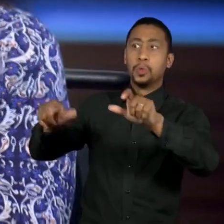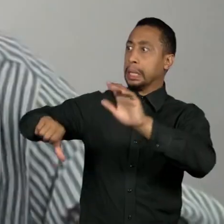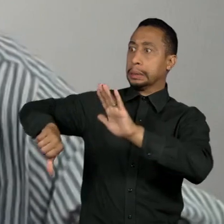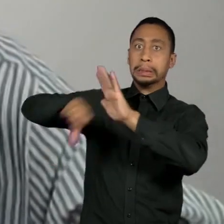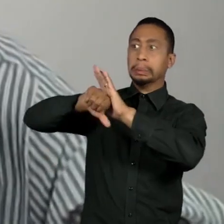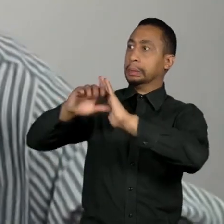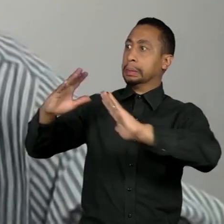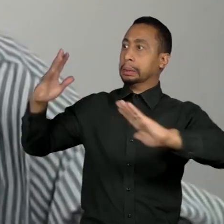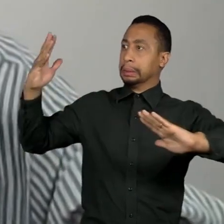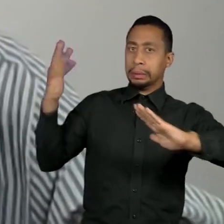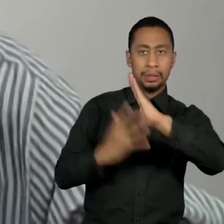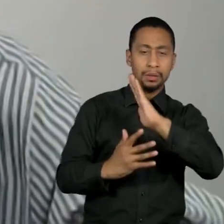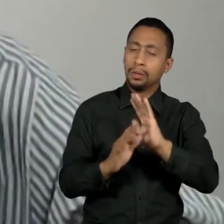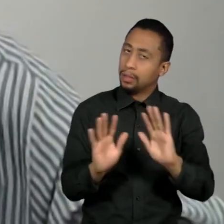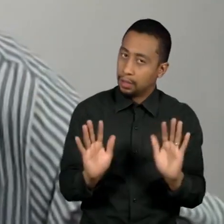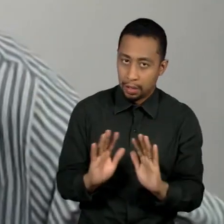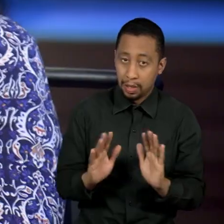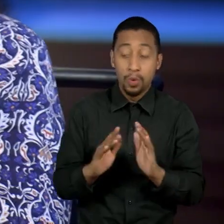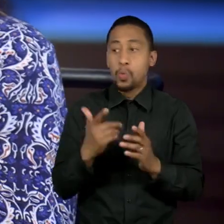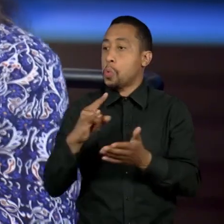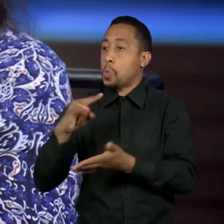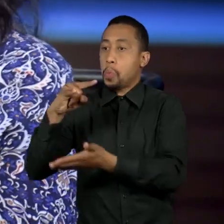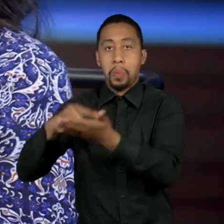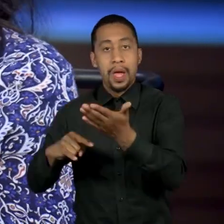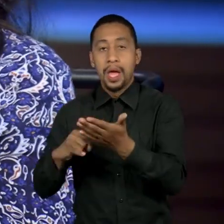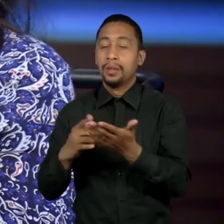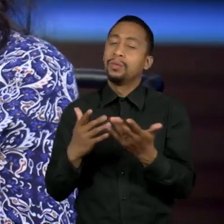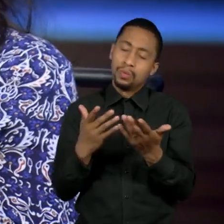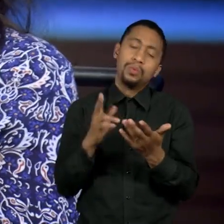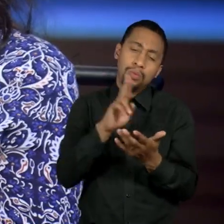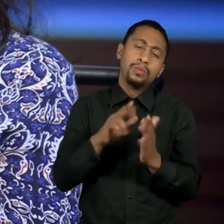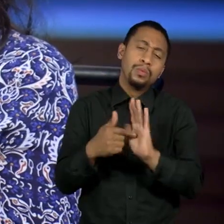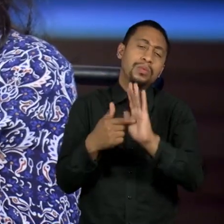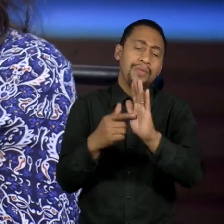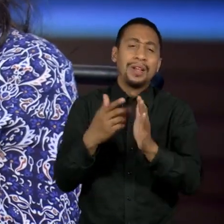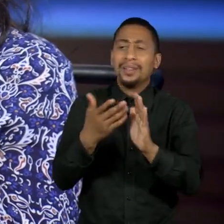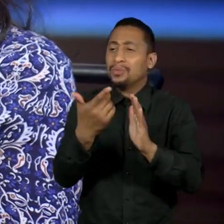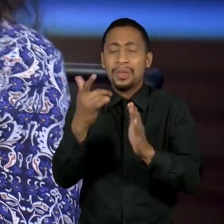deixar seus países ou mesmo se deslocar no interior deles e